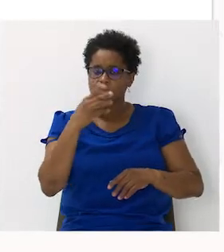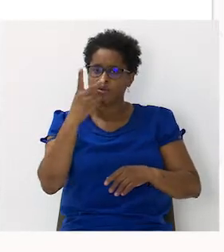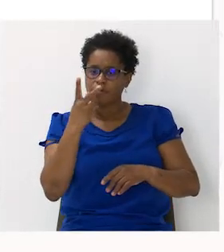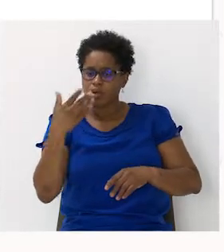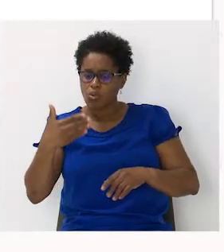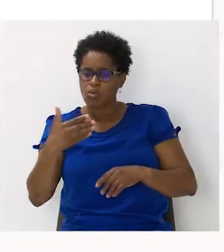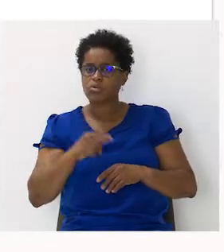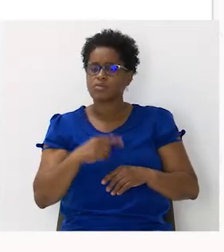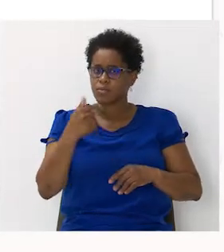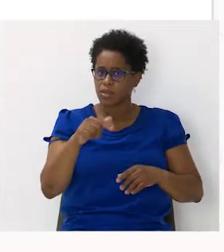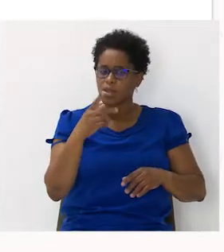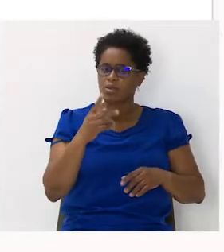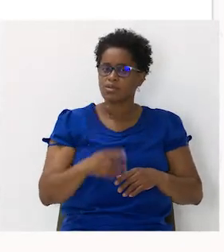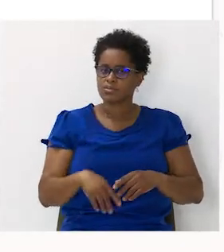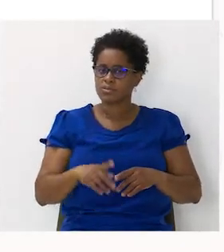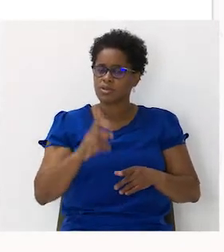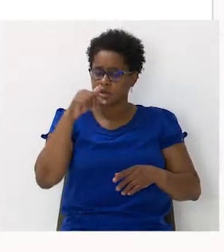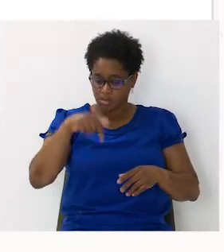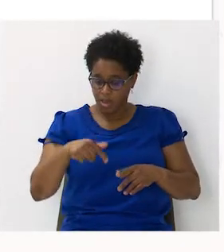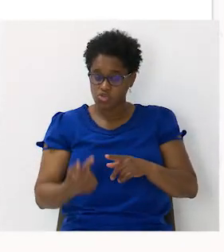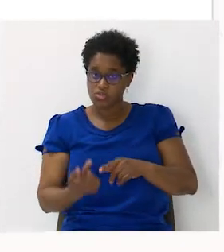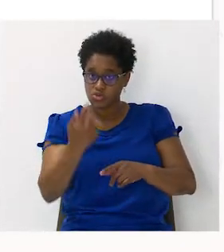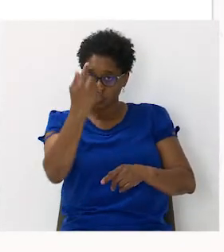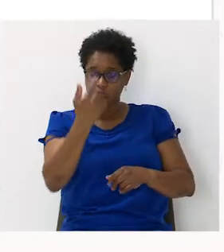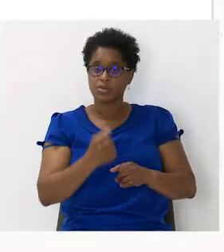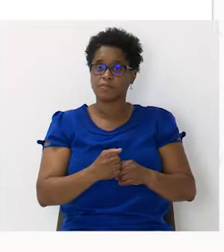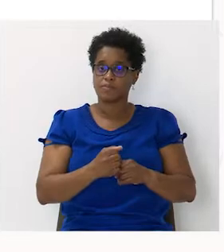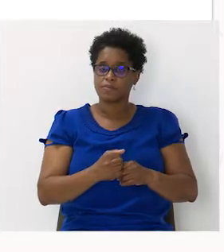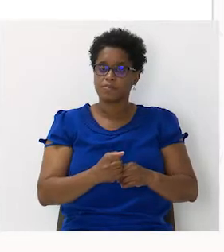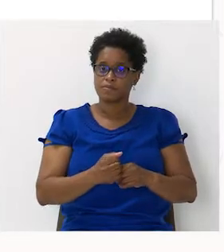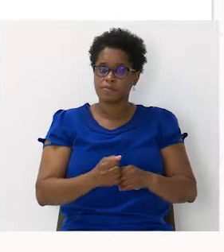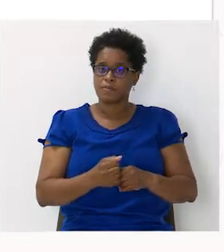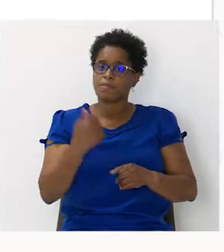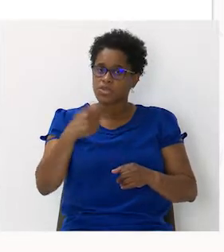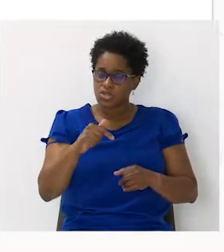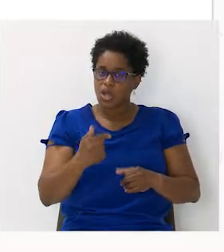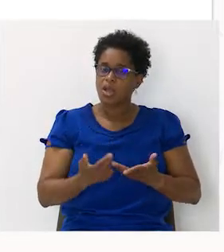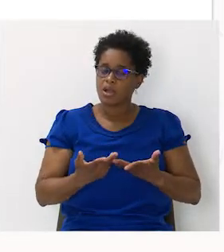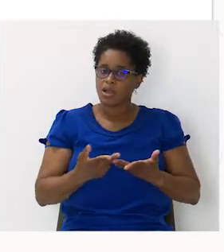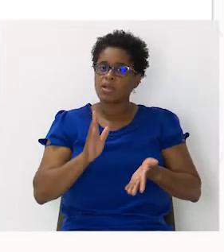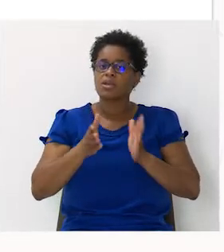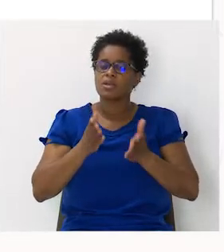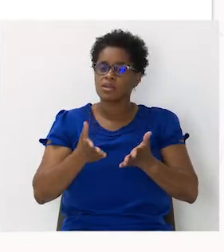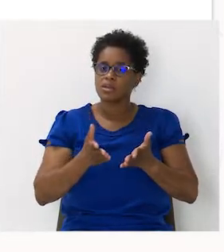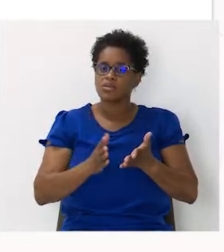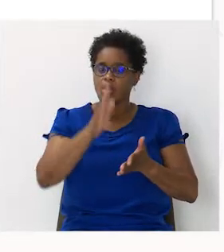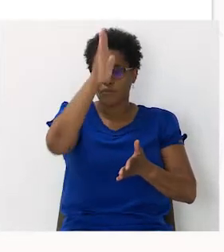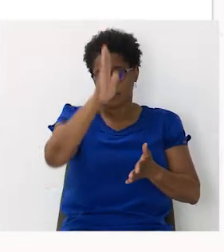tem sentido de baixo para cima, está em que direção?